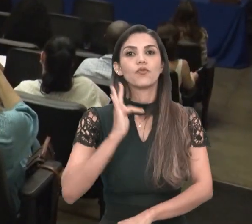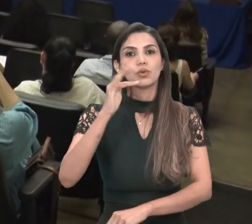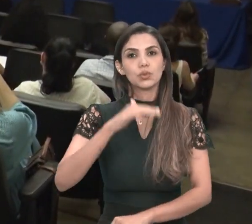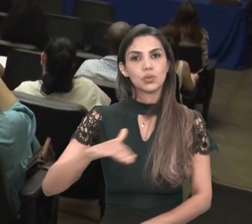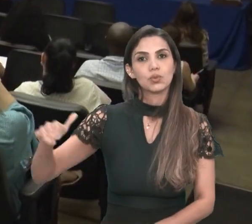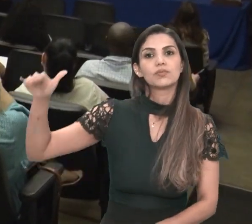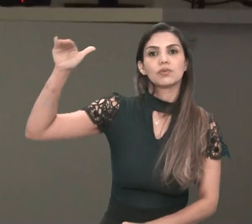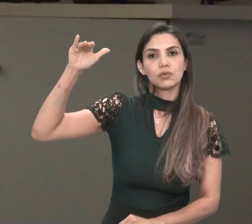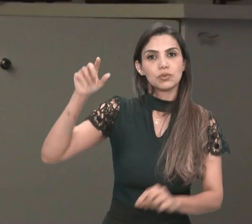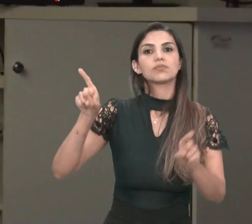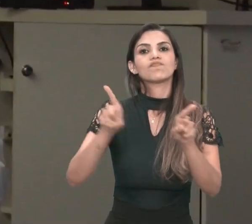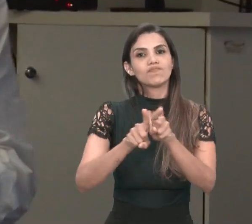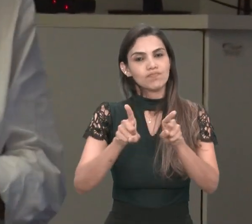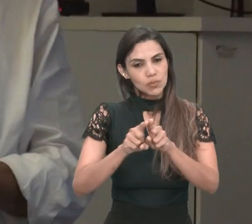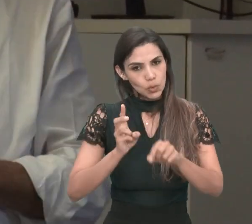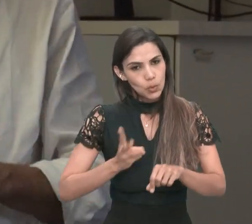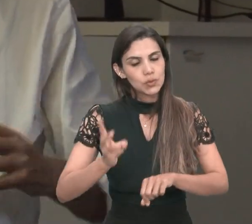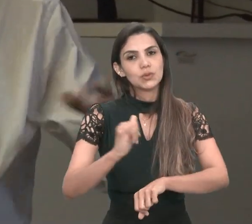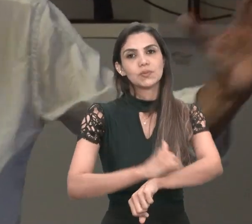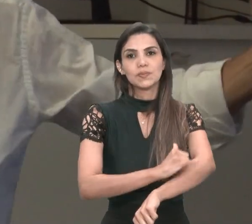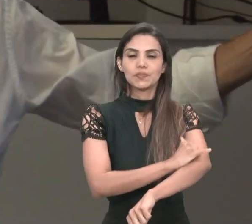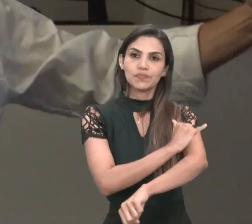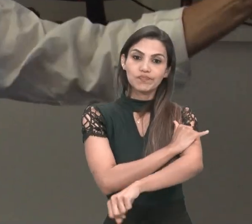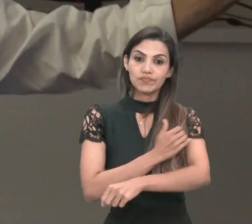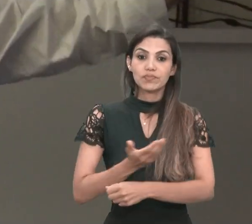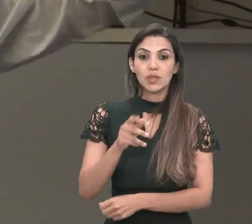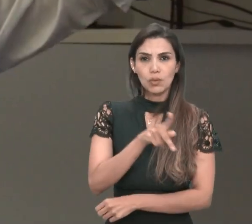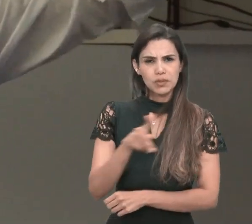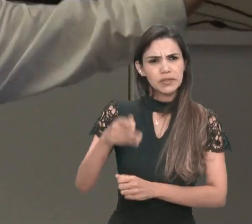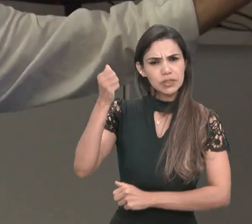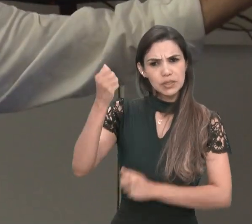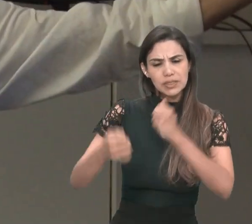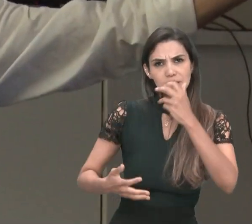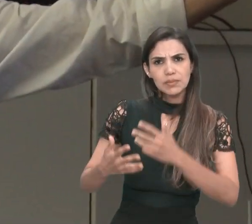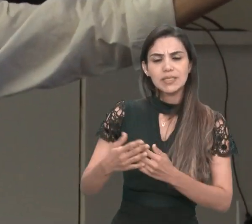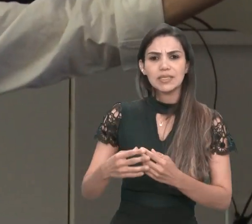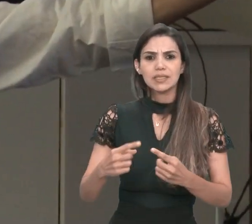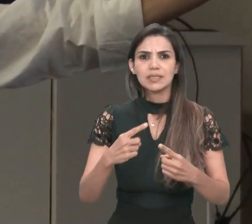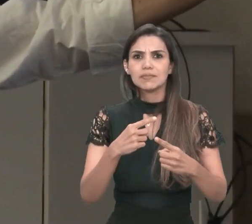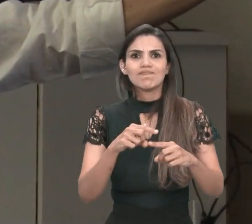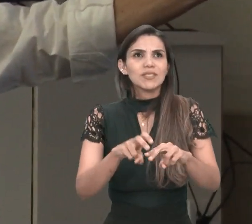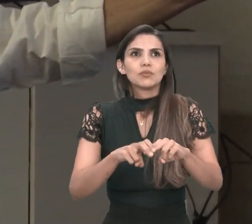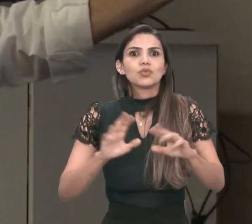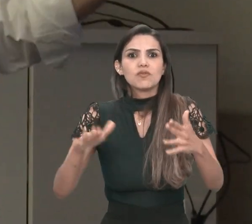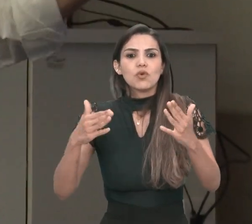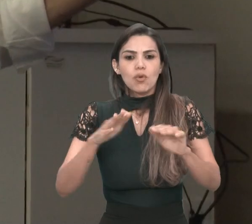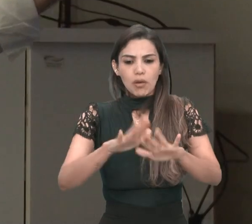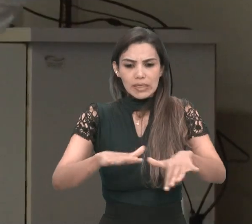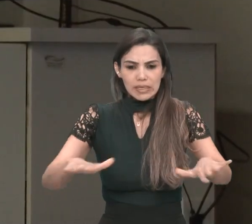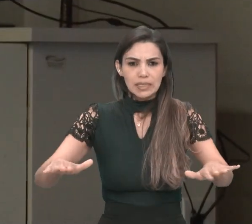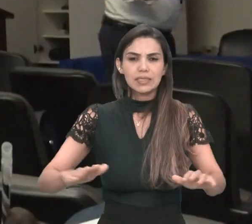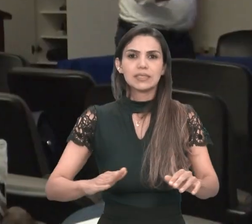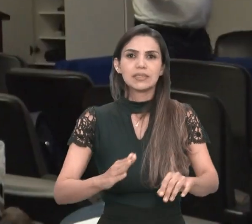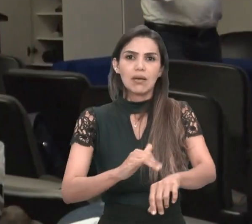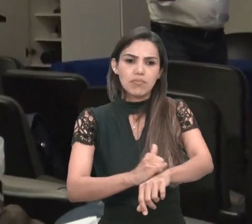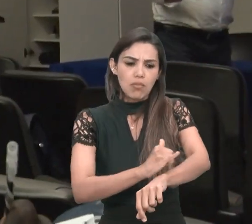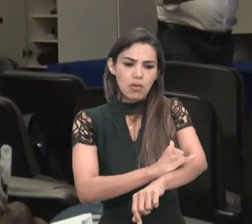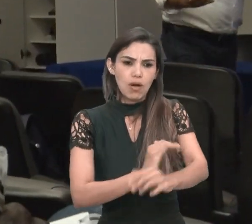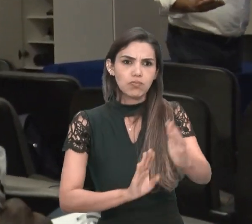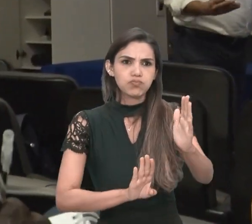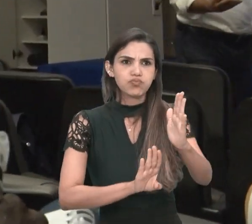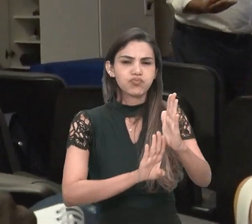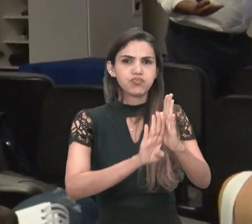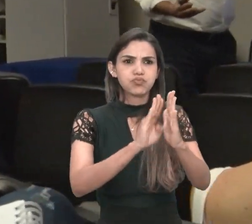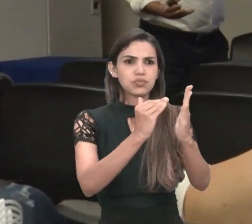adultos obesos. Para ele, os principais motivos para o aumento da obesidade infantil no mundo é a alta